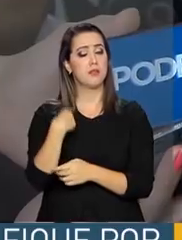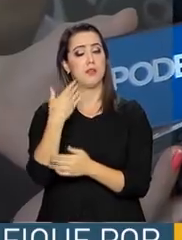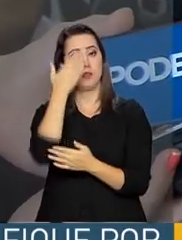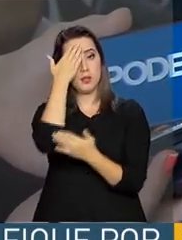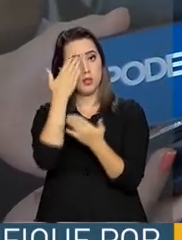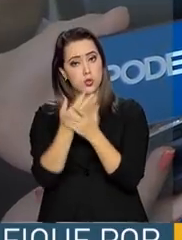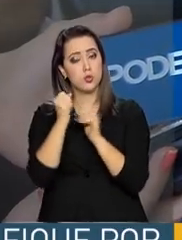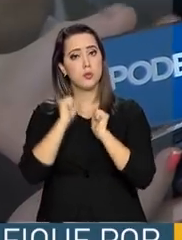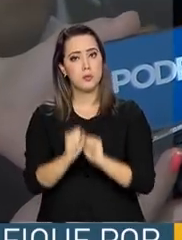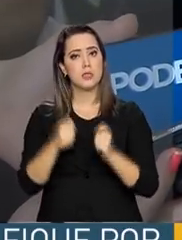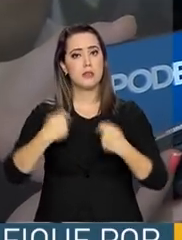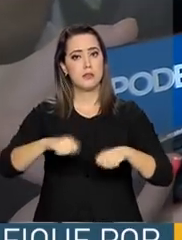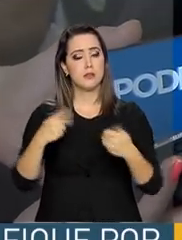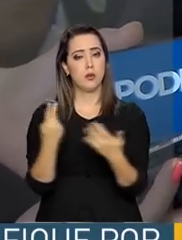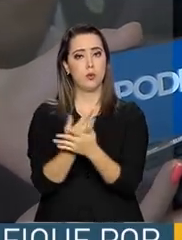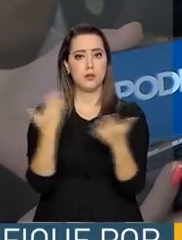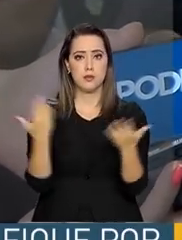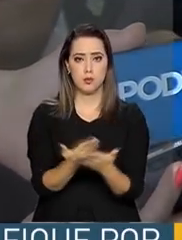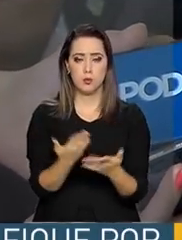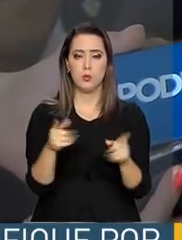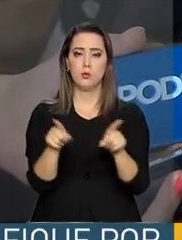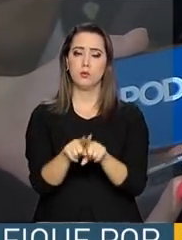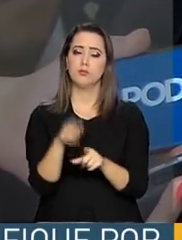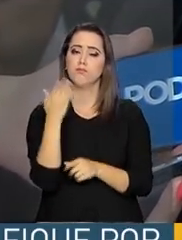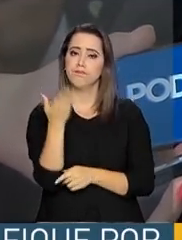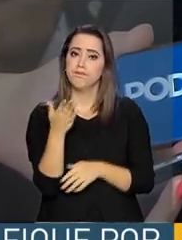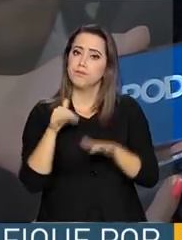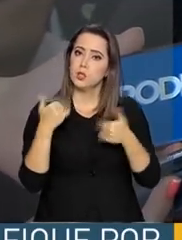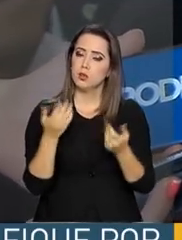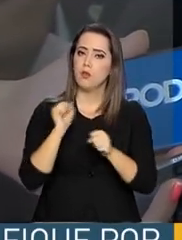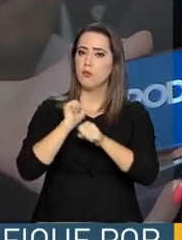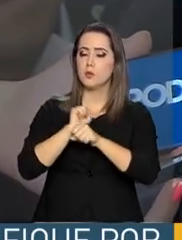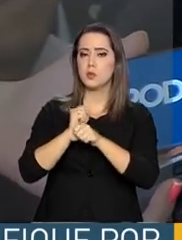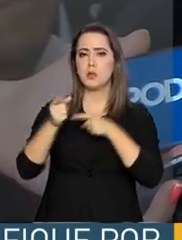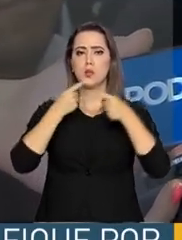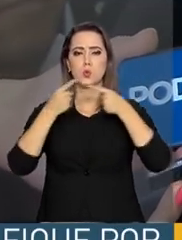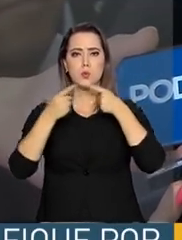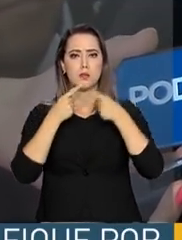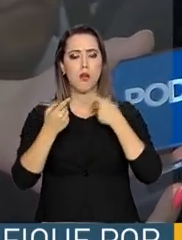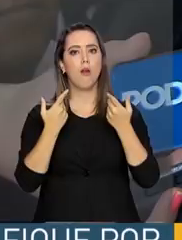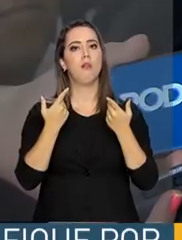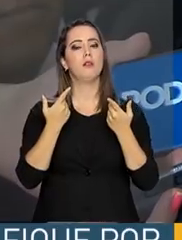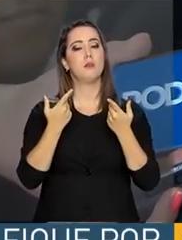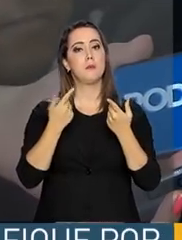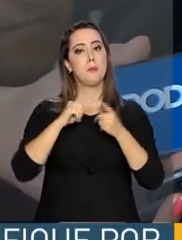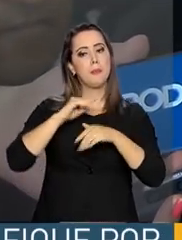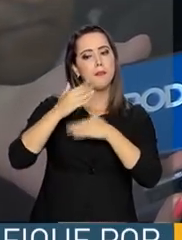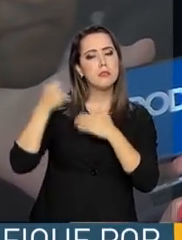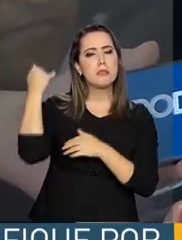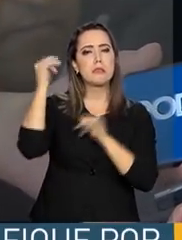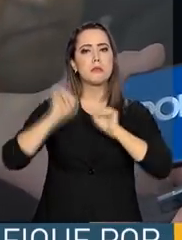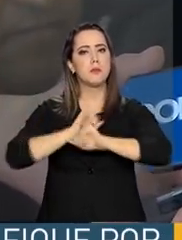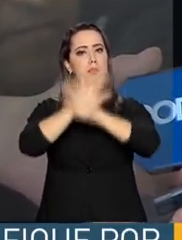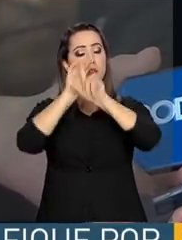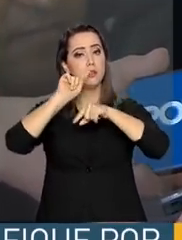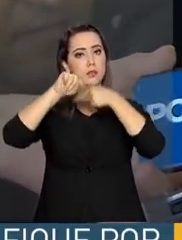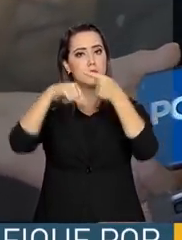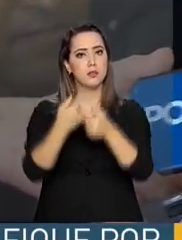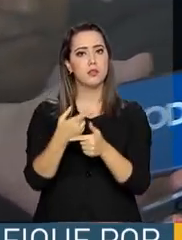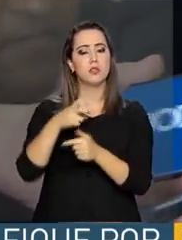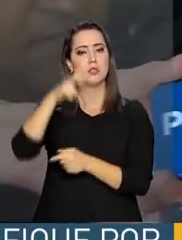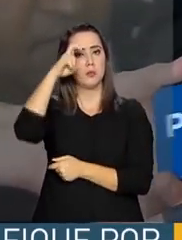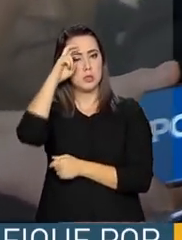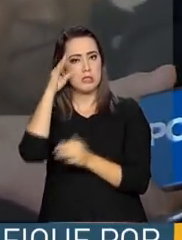ser feita já, não é? Portanto, vamos esperar a discussão. A discussão, volto a dizer, vai sendo esclarecedora e depois,